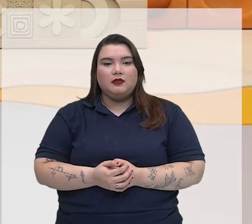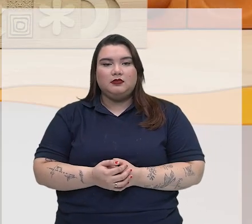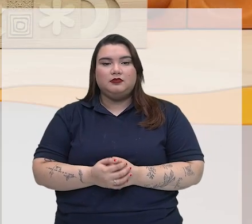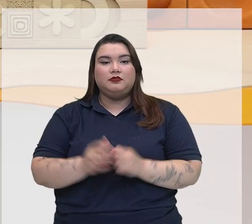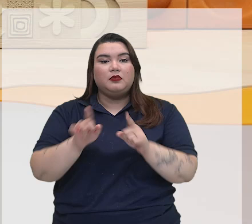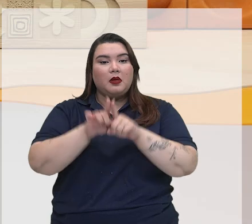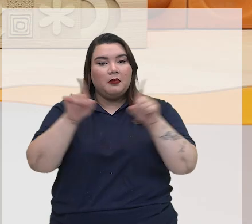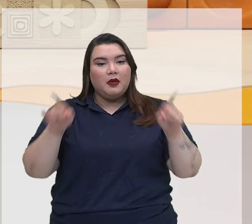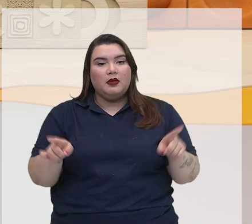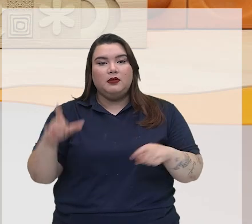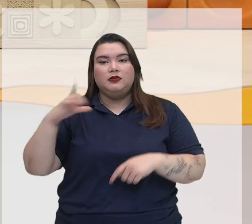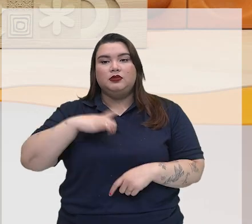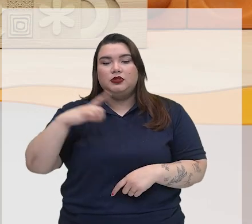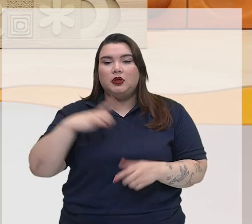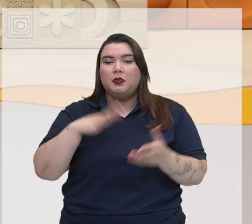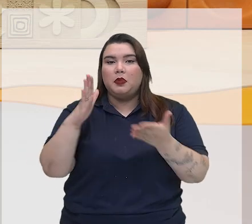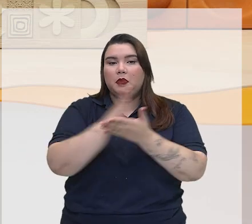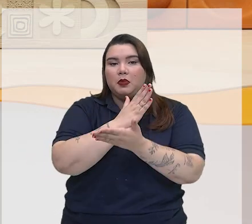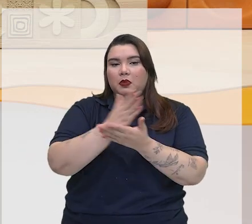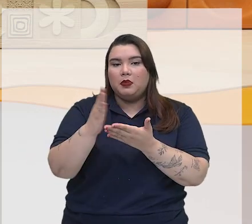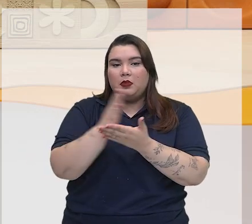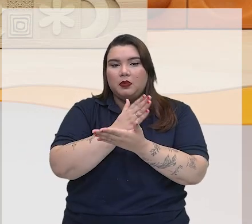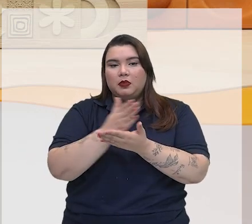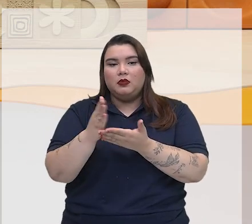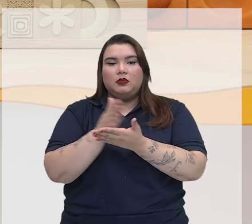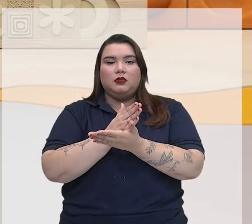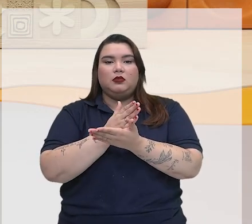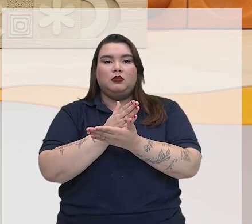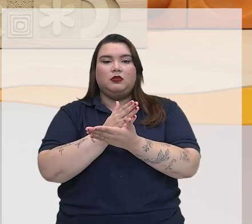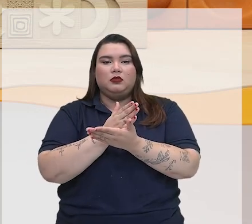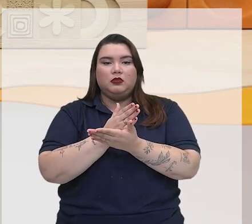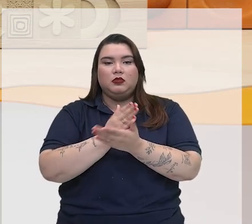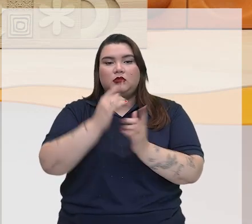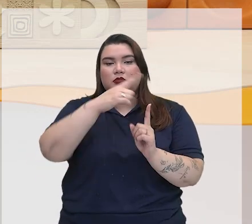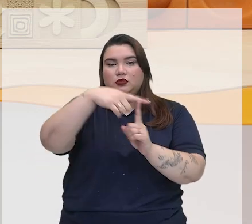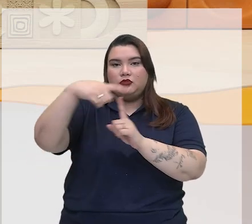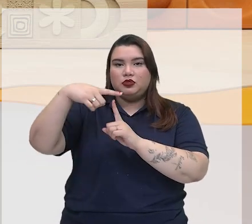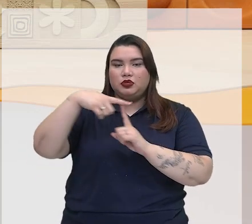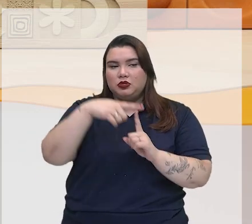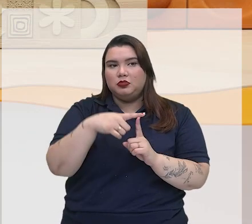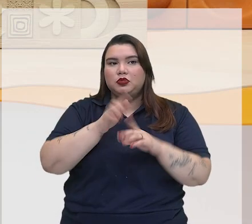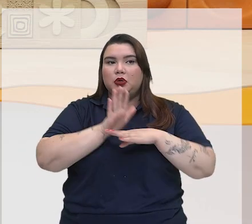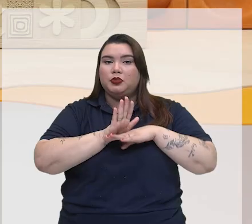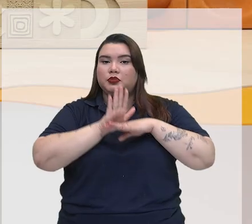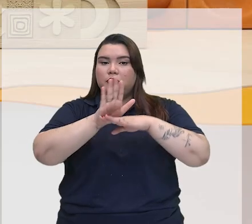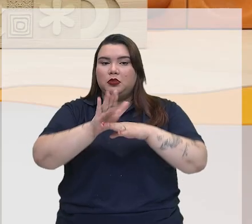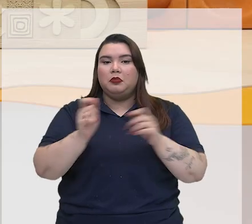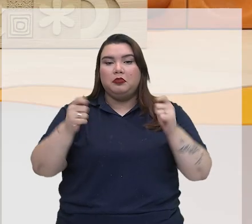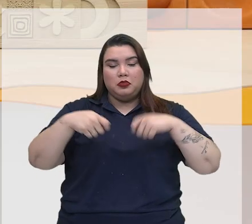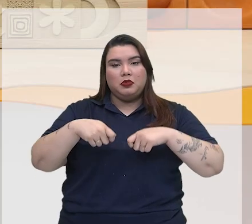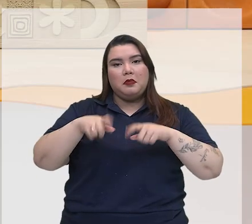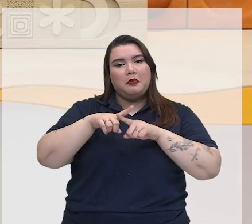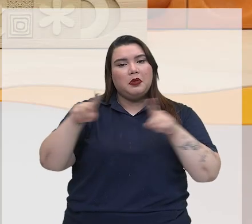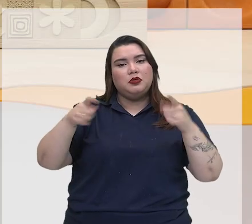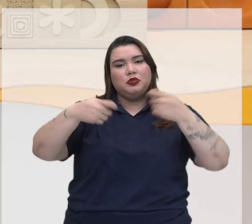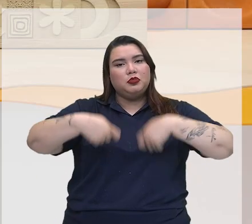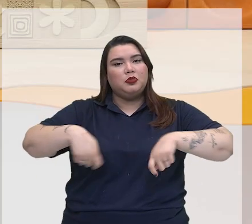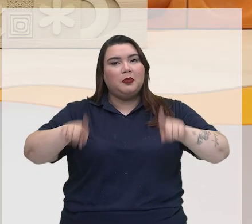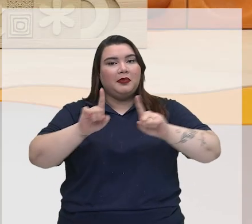Mas existem, alguns meios de orientação que não precisam